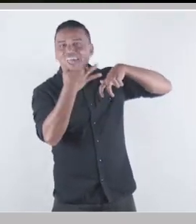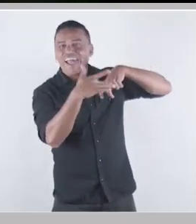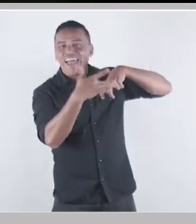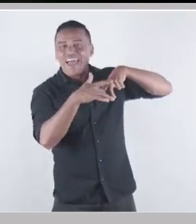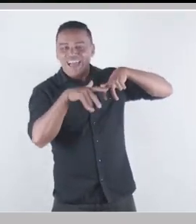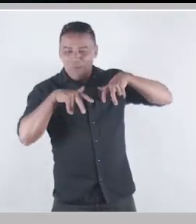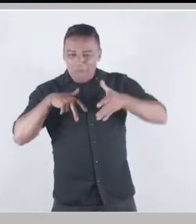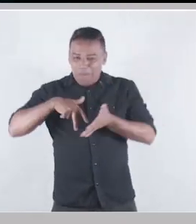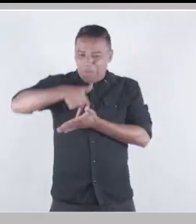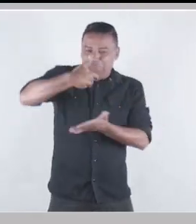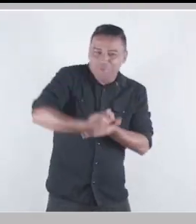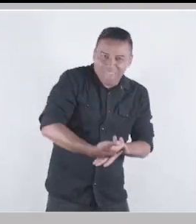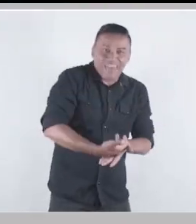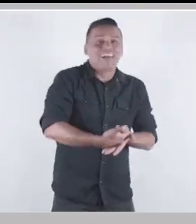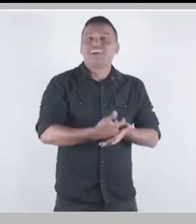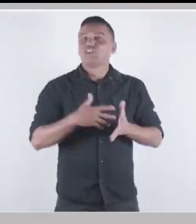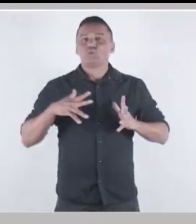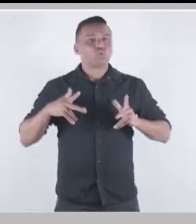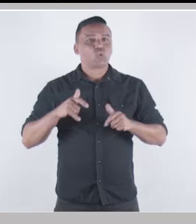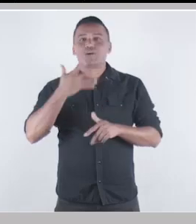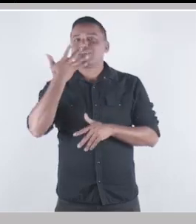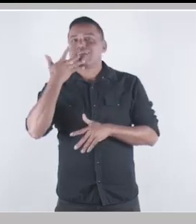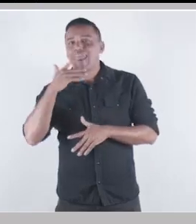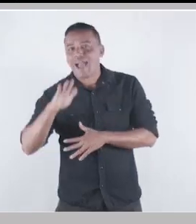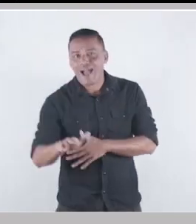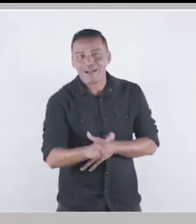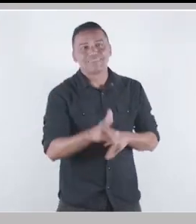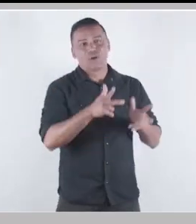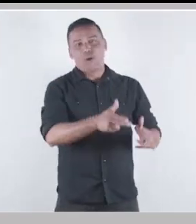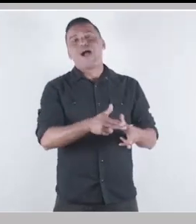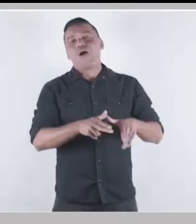né? Como toda criança assim tem.